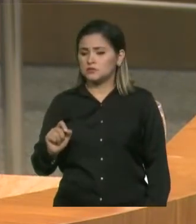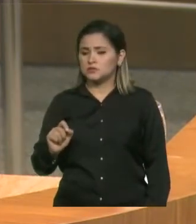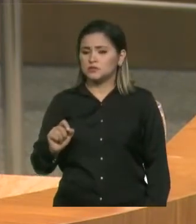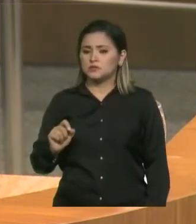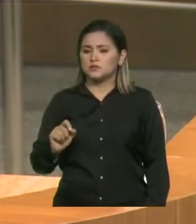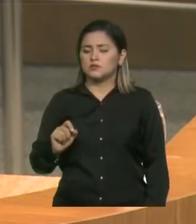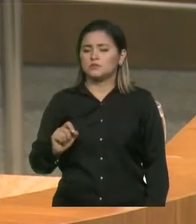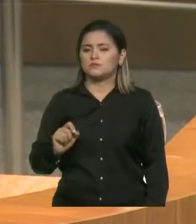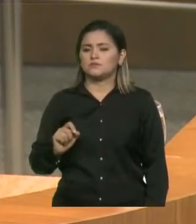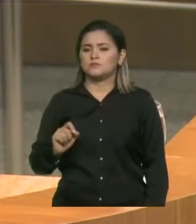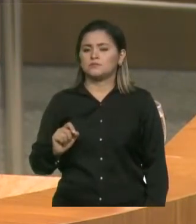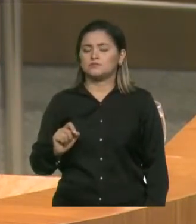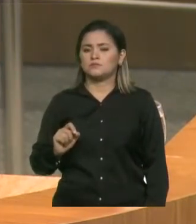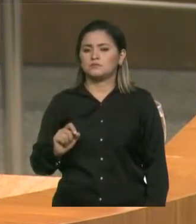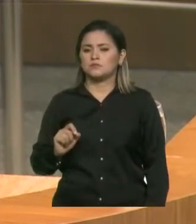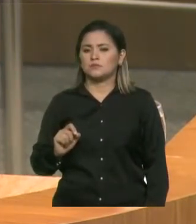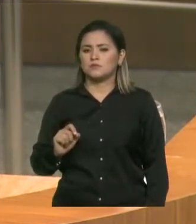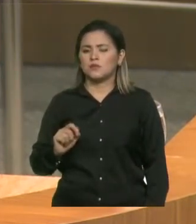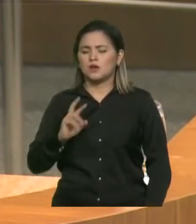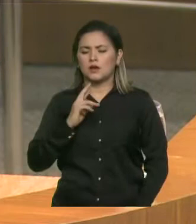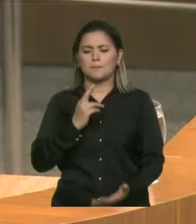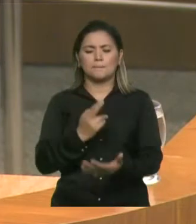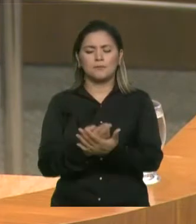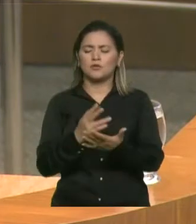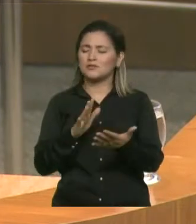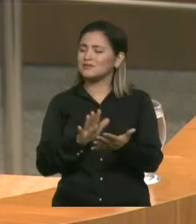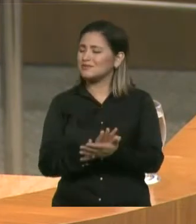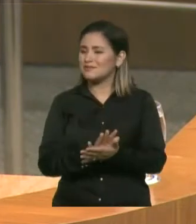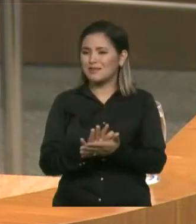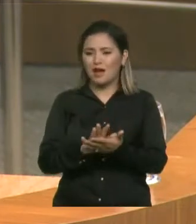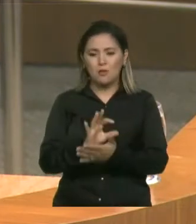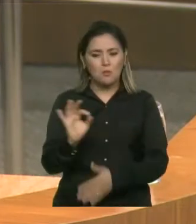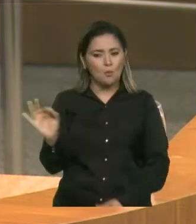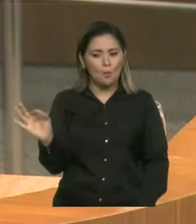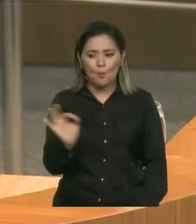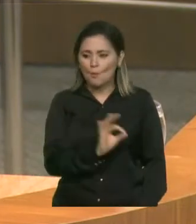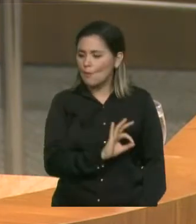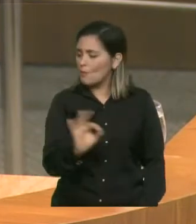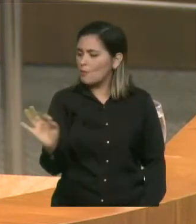manifesta pela suspeição no processo perante o Supremo,